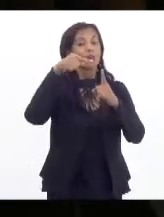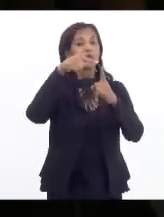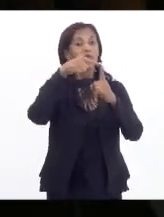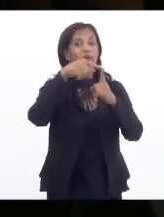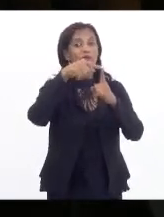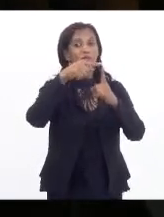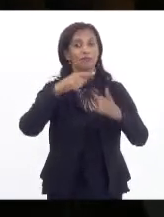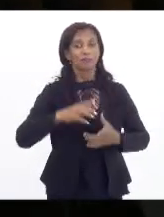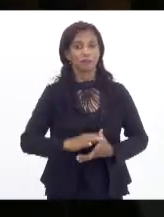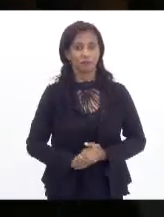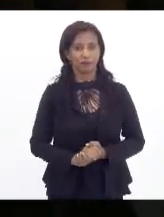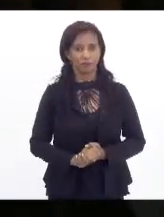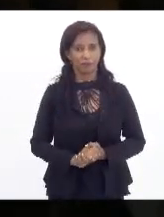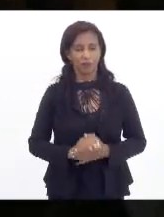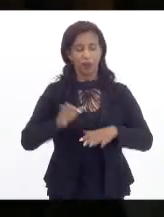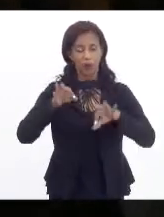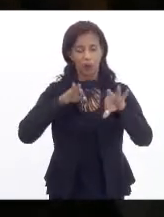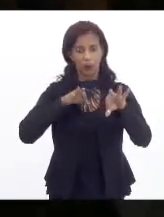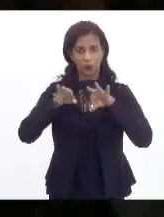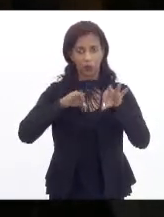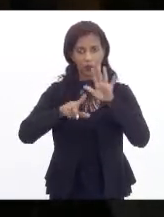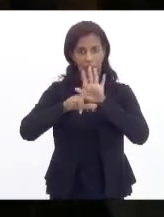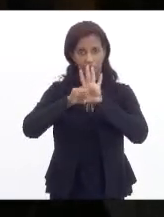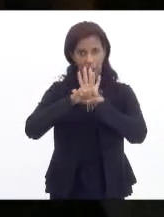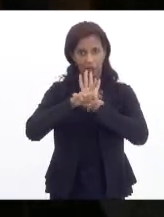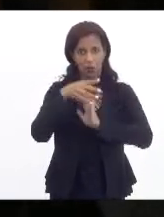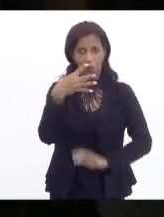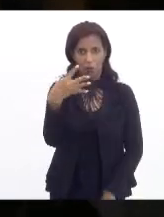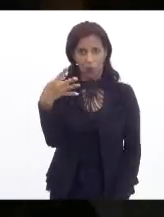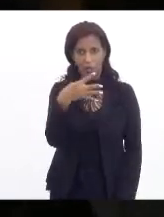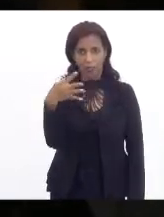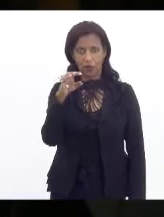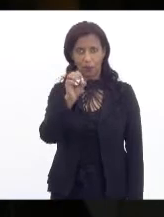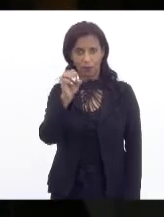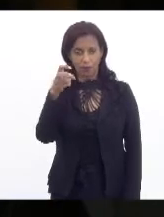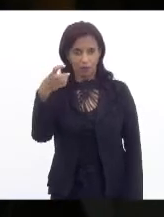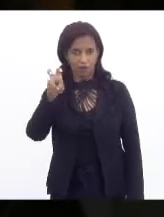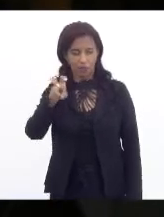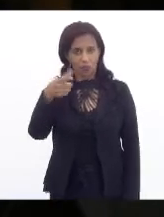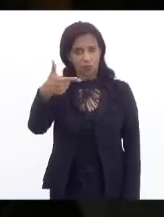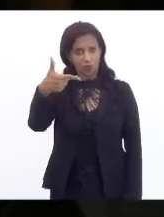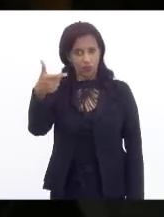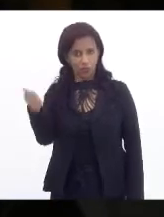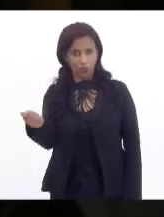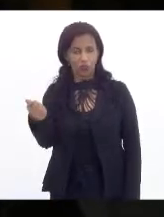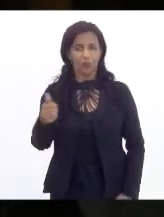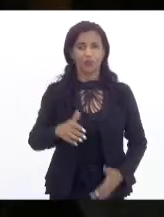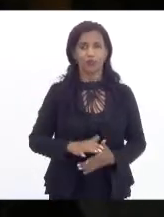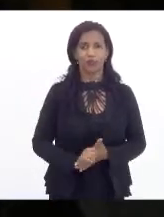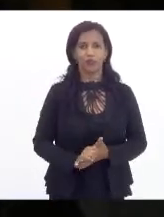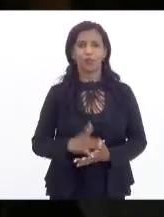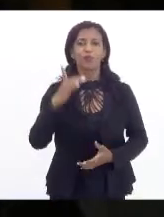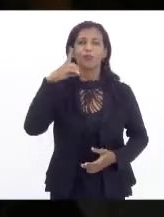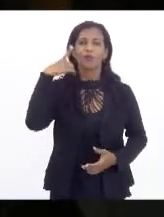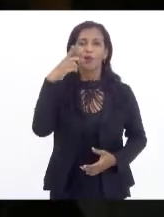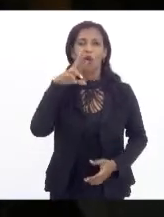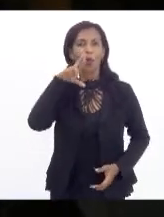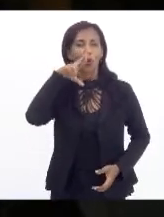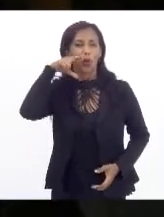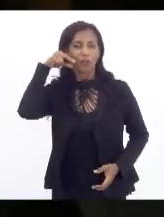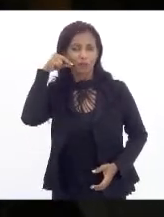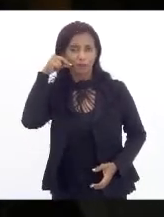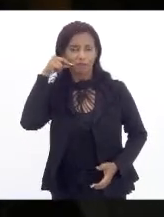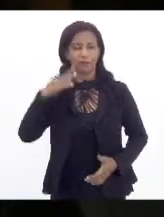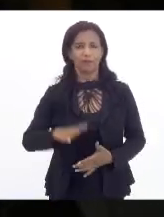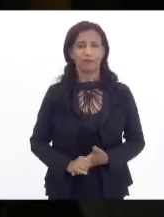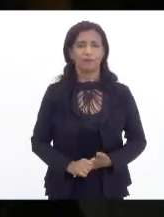objetivamente, o projeto de lei 4405 de 21 do deputado Rosenberg